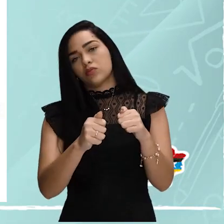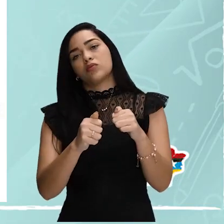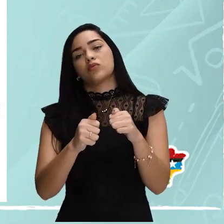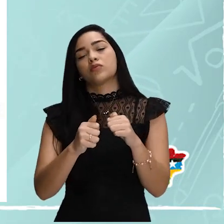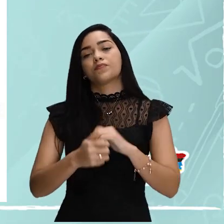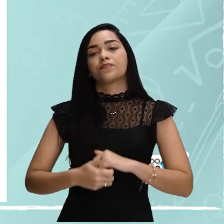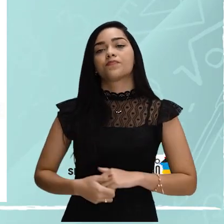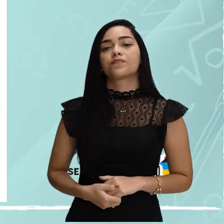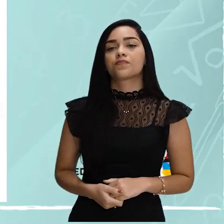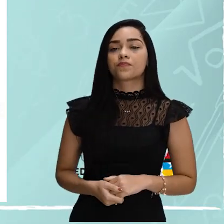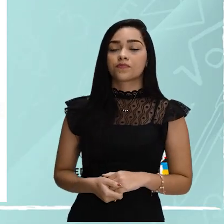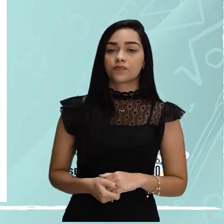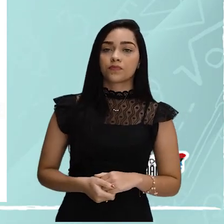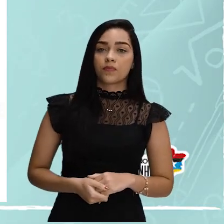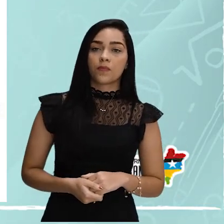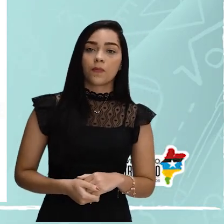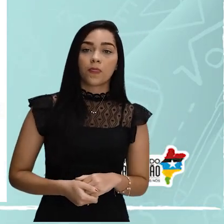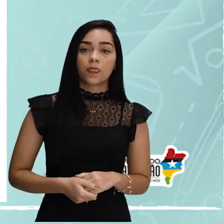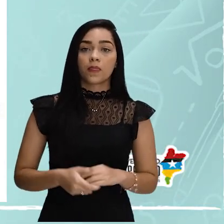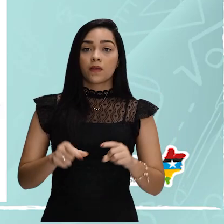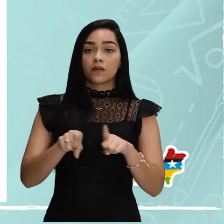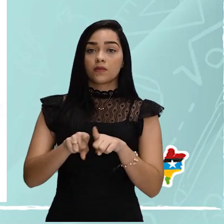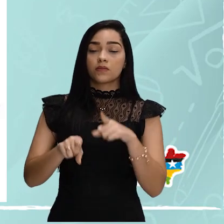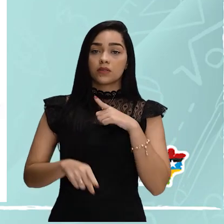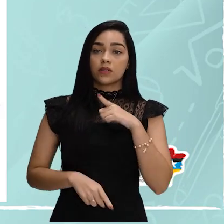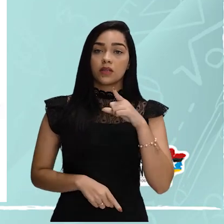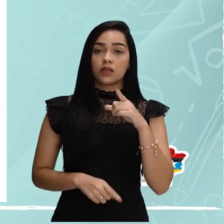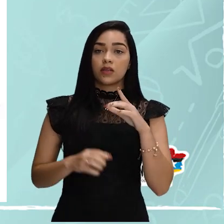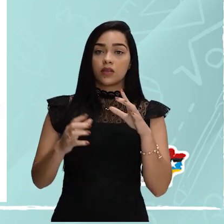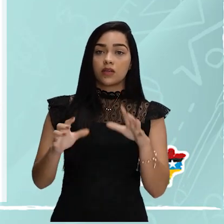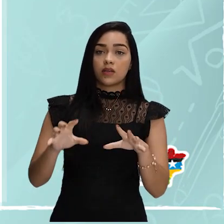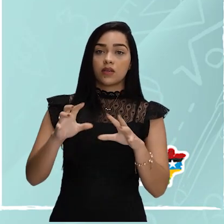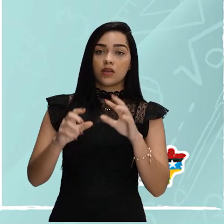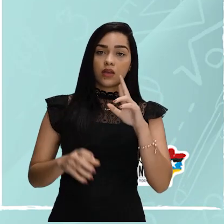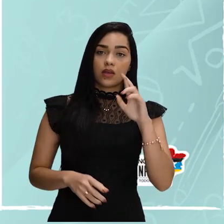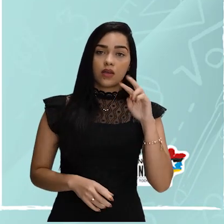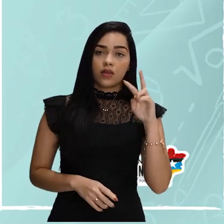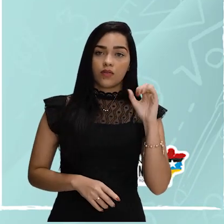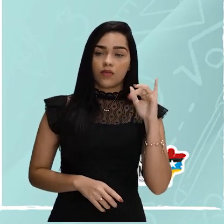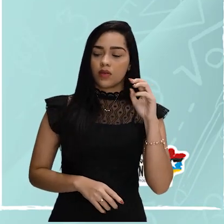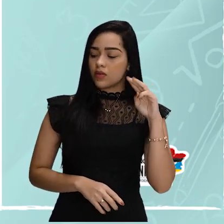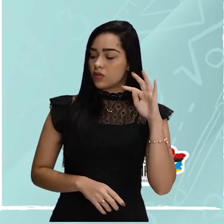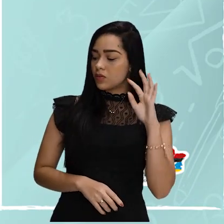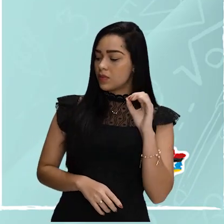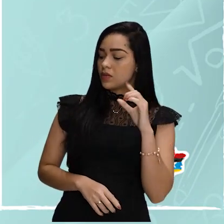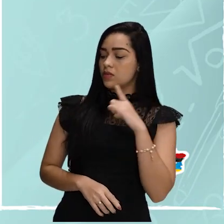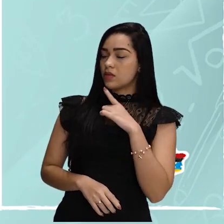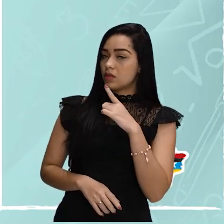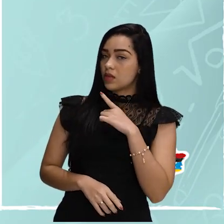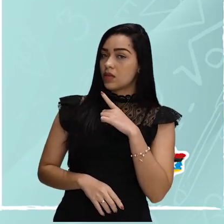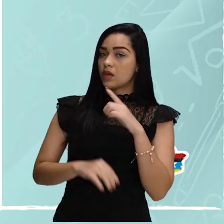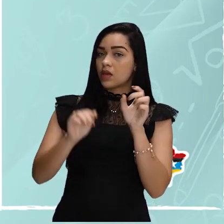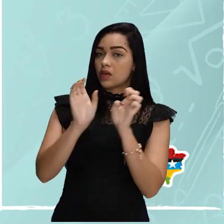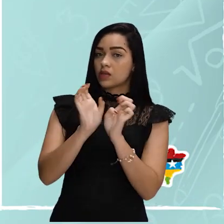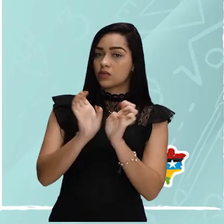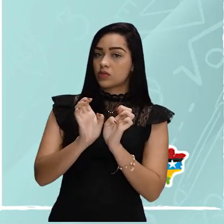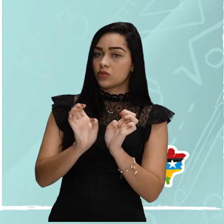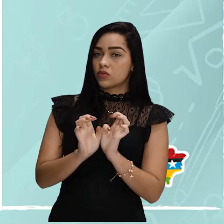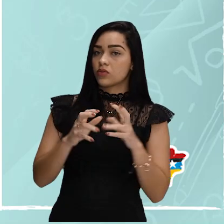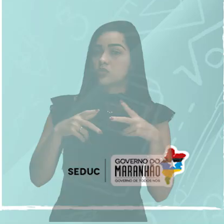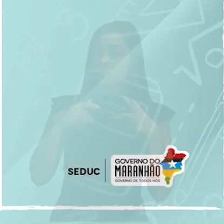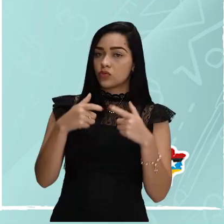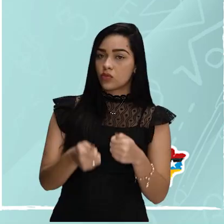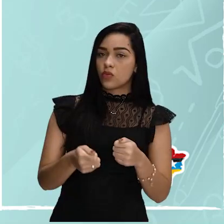as células, tá? O epitélio de revestimento, ele possui essas estruturas, né? Junções